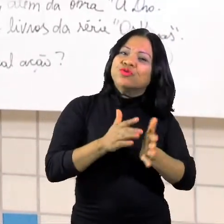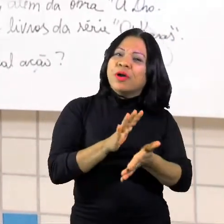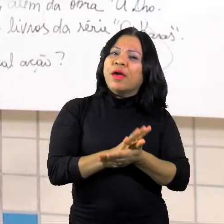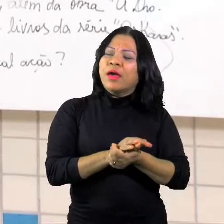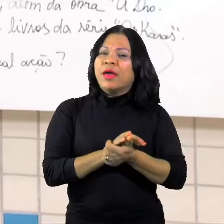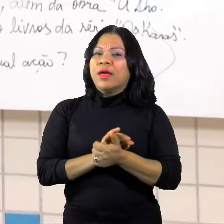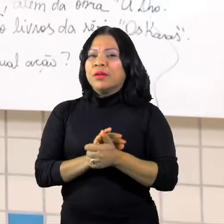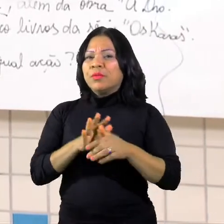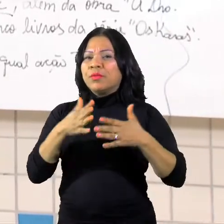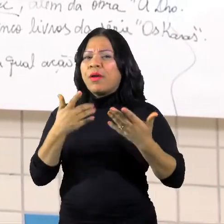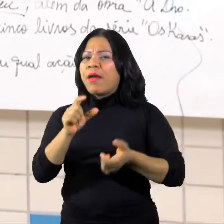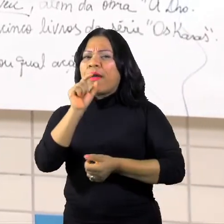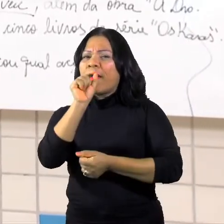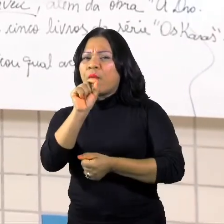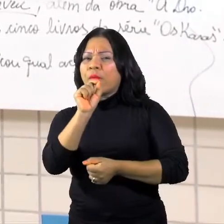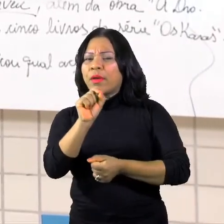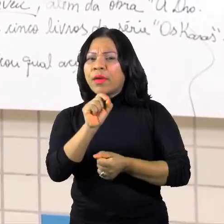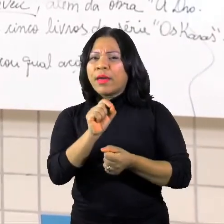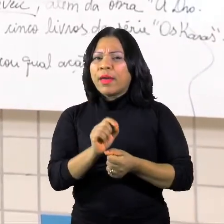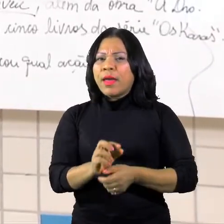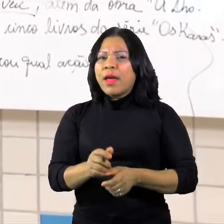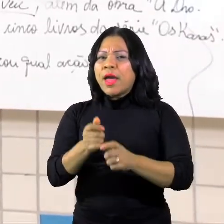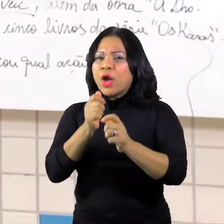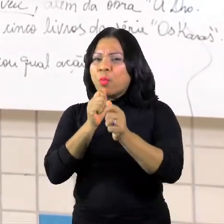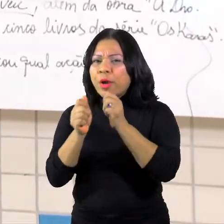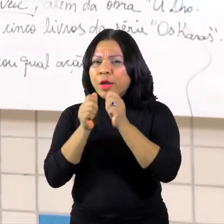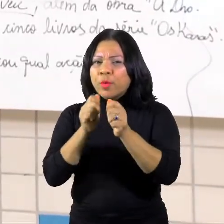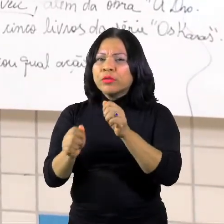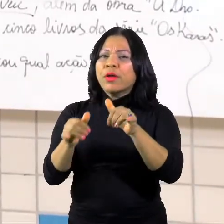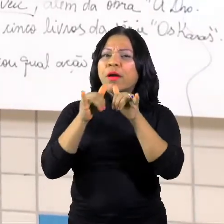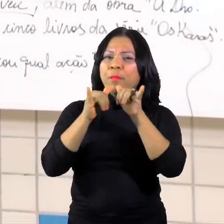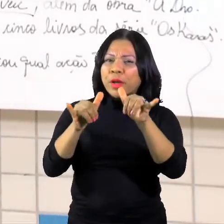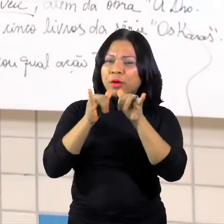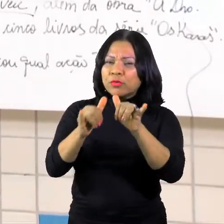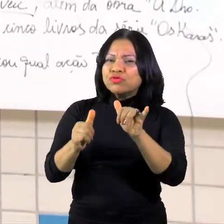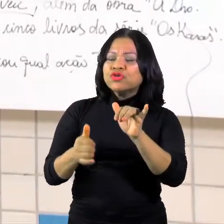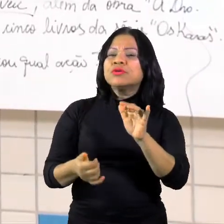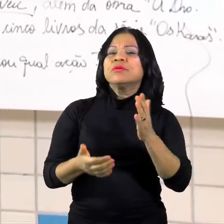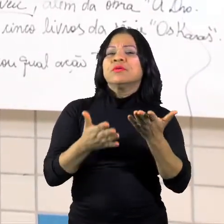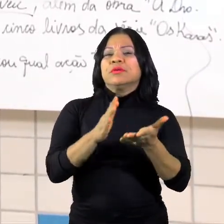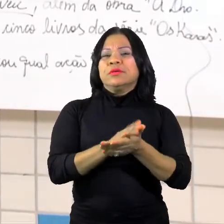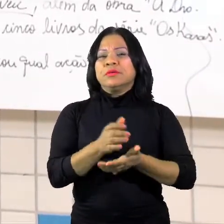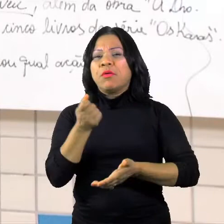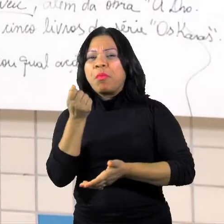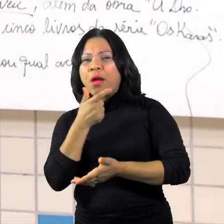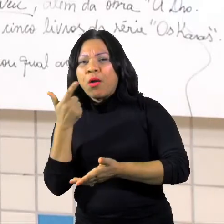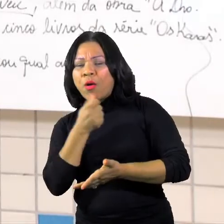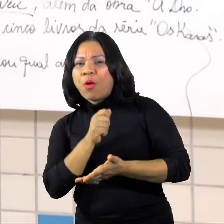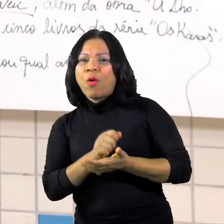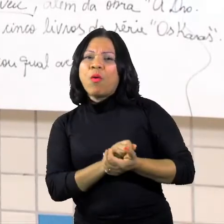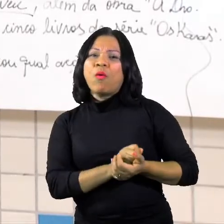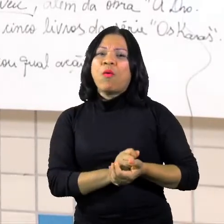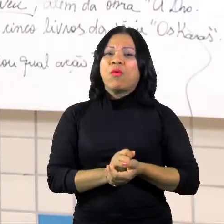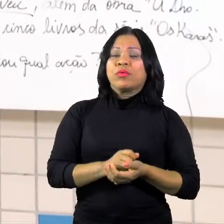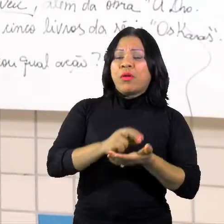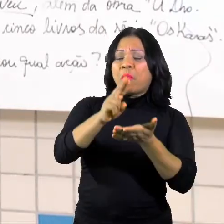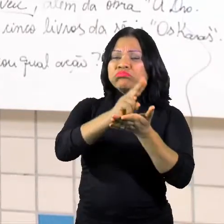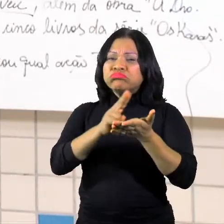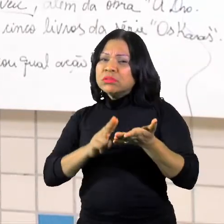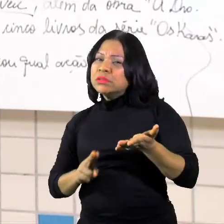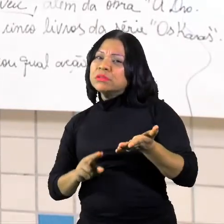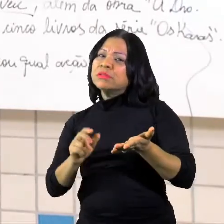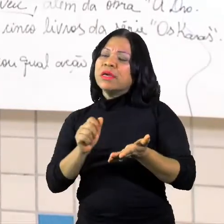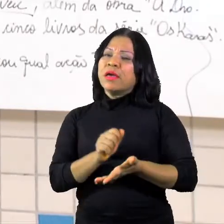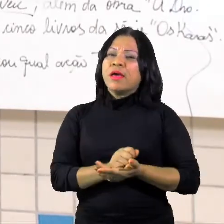é uma o quê? É uma reportagem, uma notícia, é uma crônica, é uma resenha crítica? Que tipo de texto